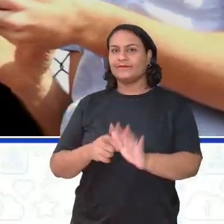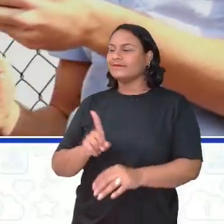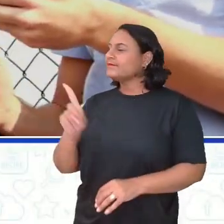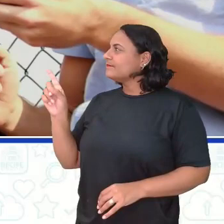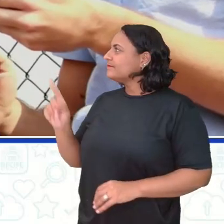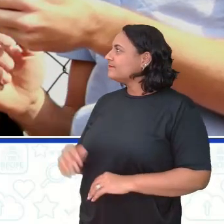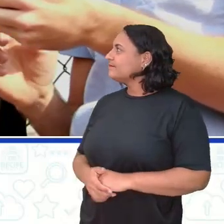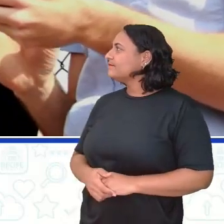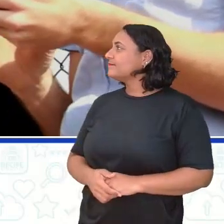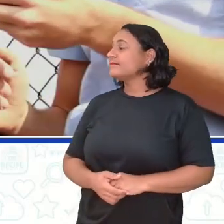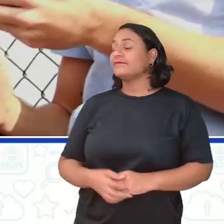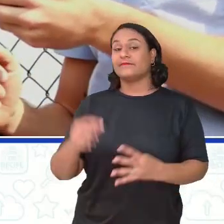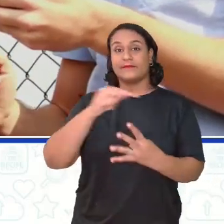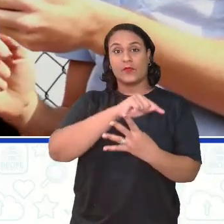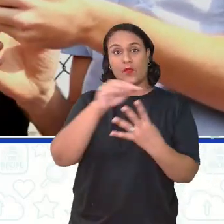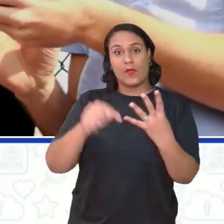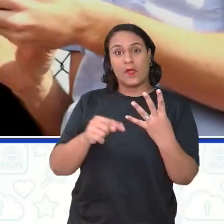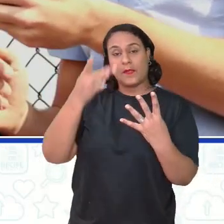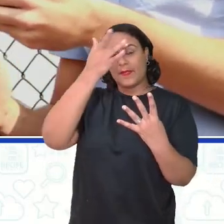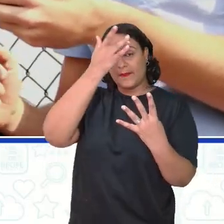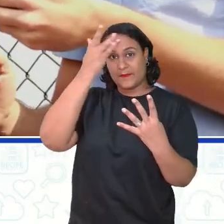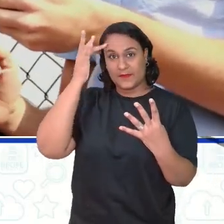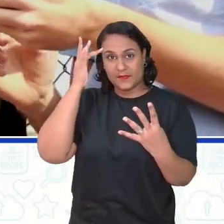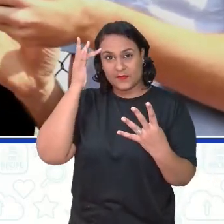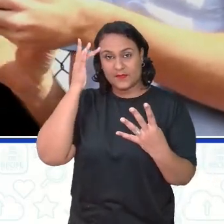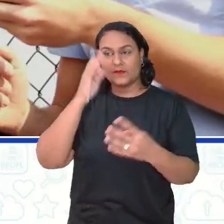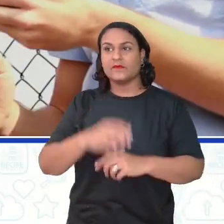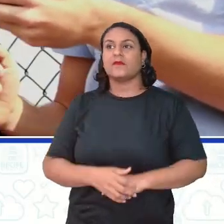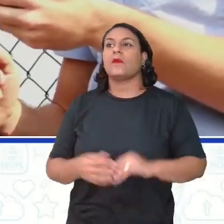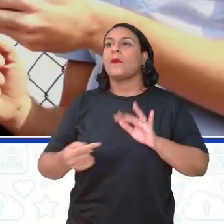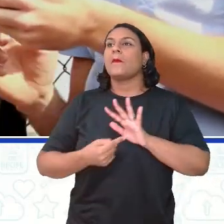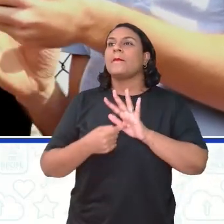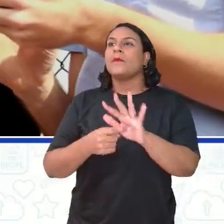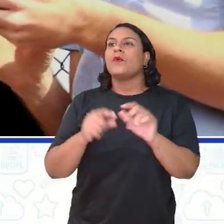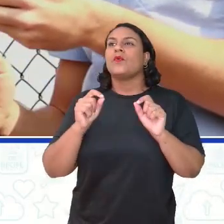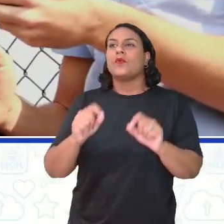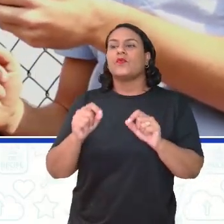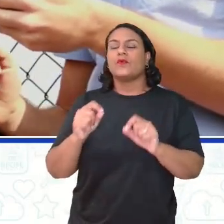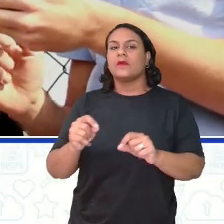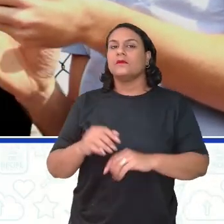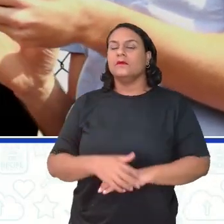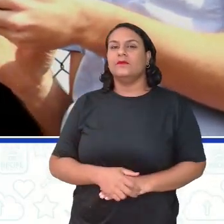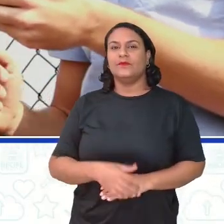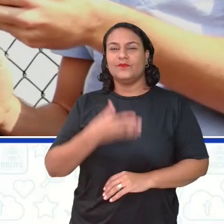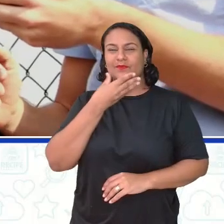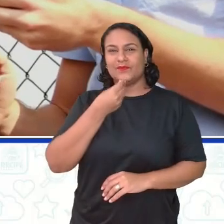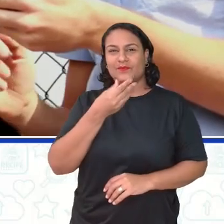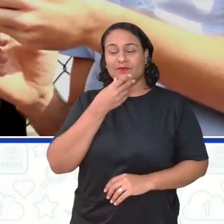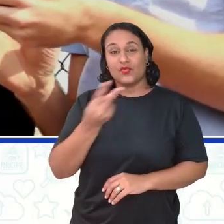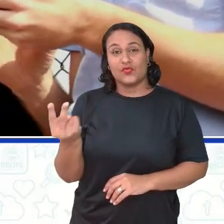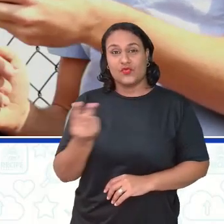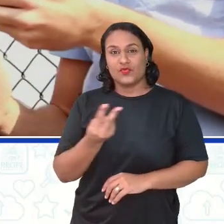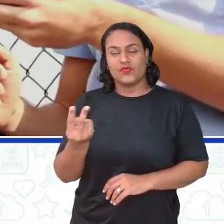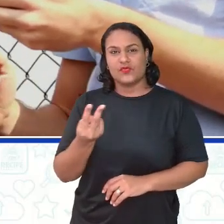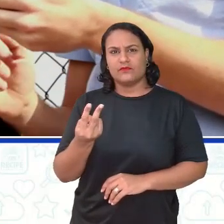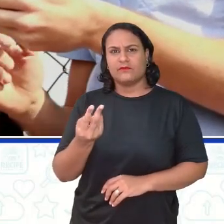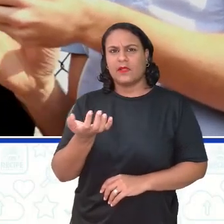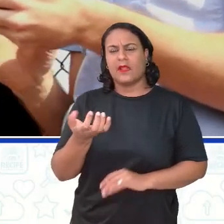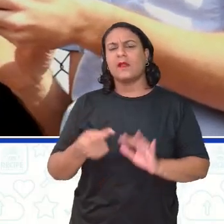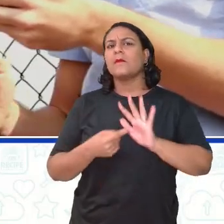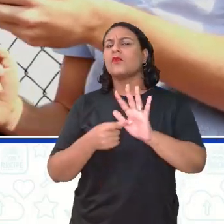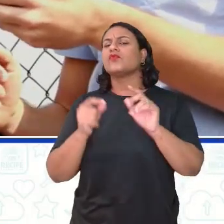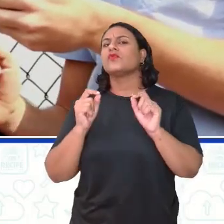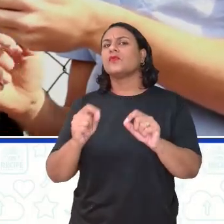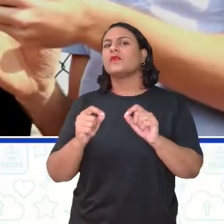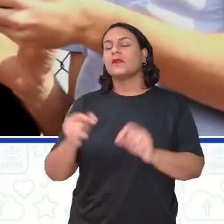aí 4 pessoas e eu estou destacando ali os 2 rapazes. O que eu estou querendo ilustrar aqui é o seguinte.